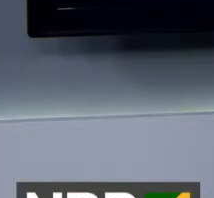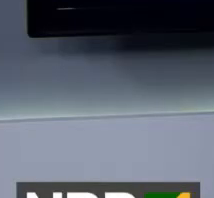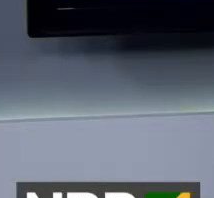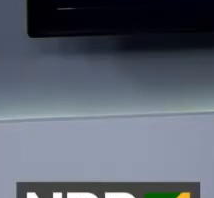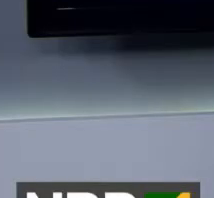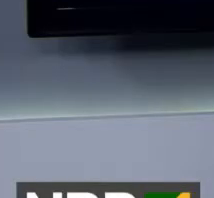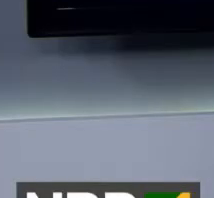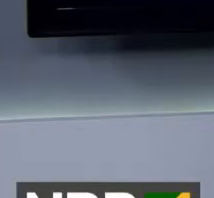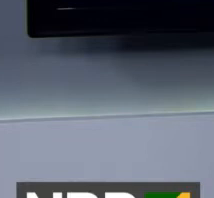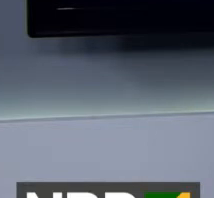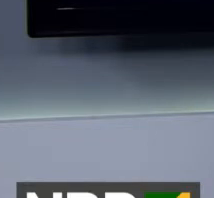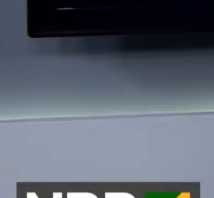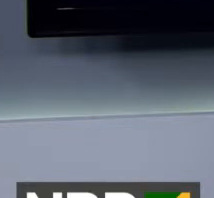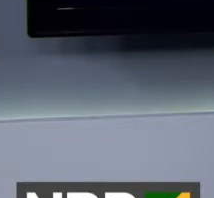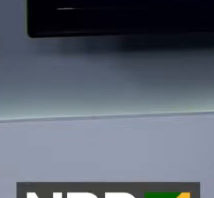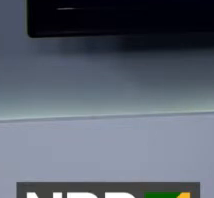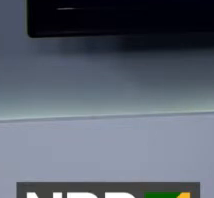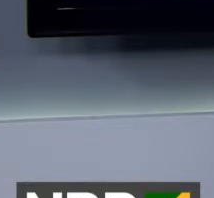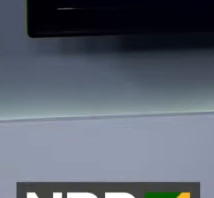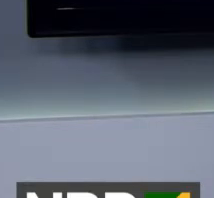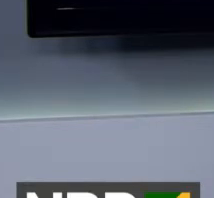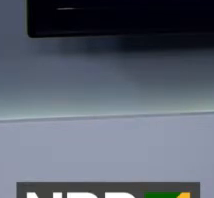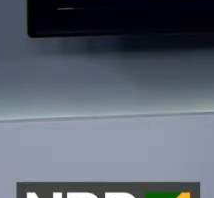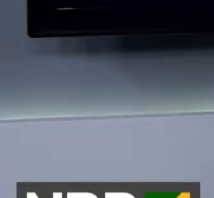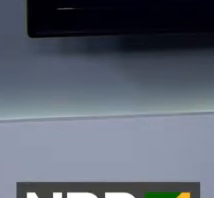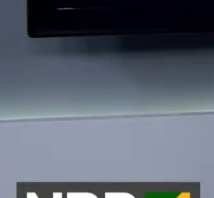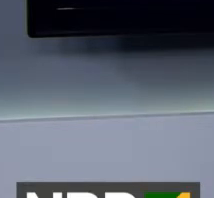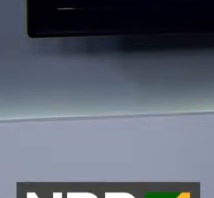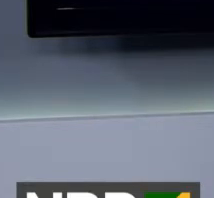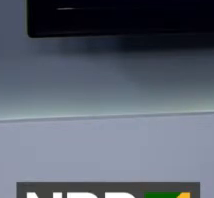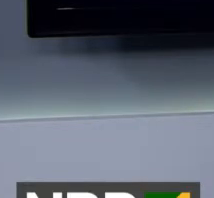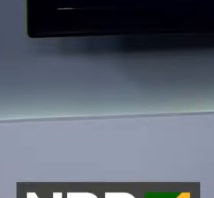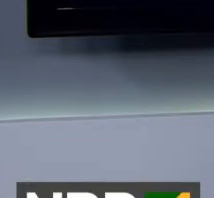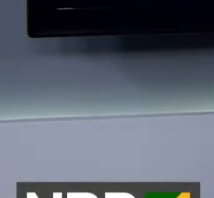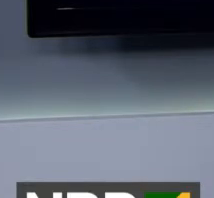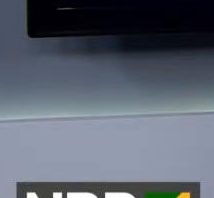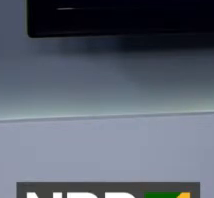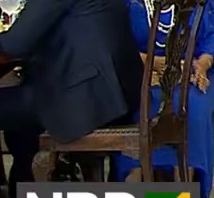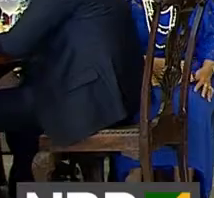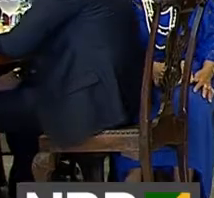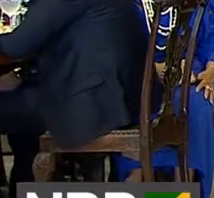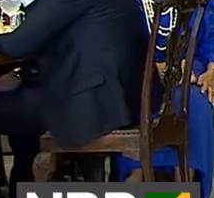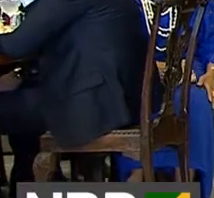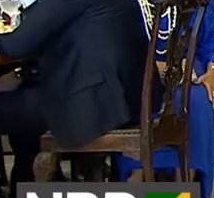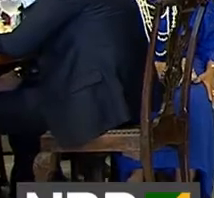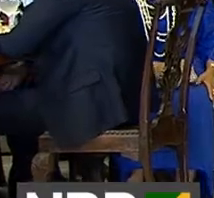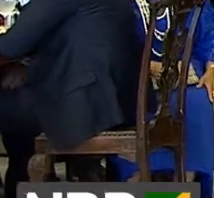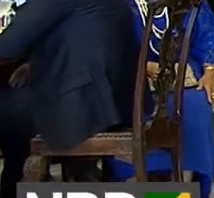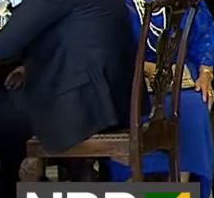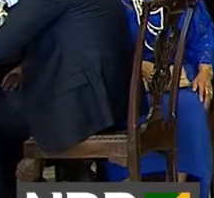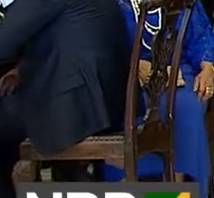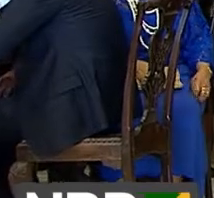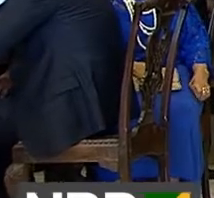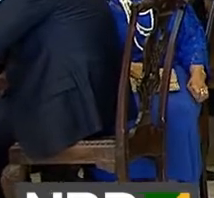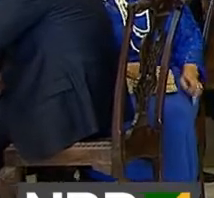E um almoço foi oferecido aos representantes do Mercosul e Estados Associados. Eu quero